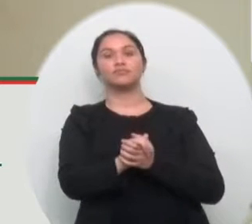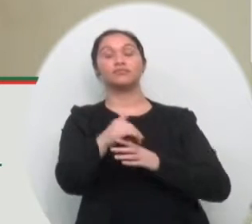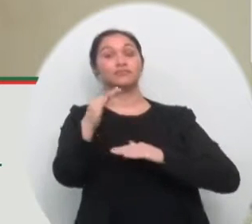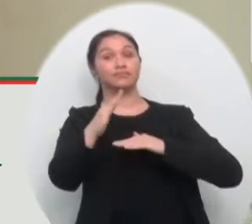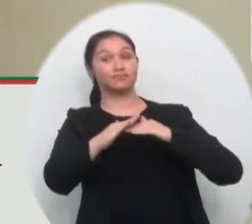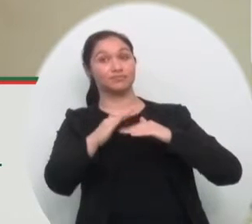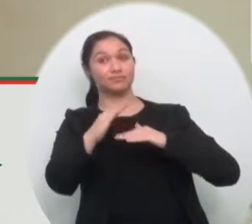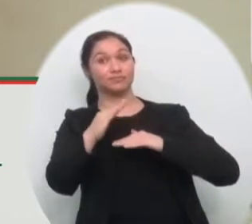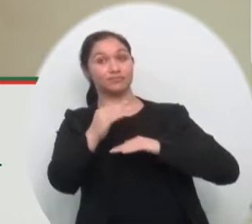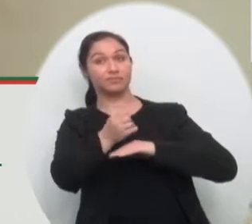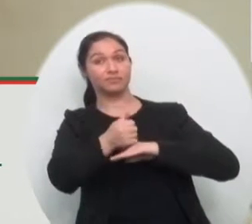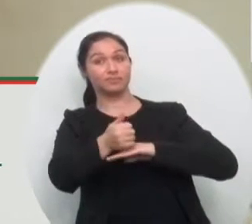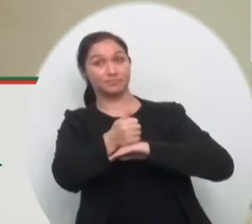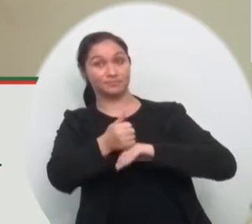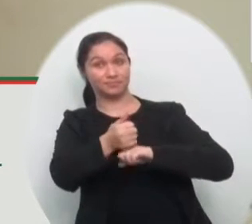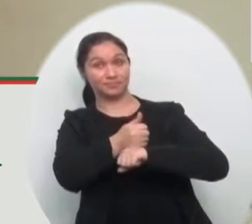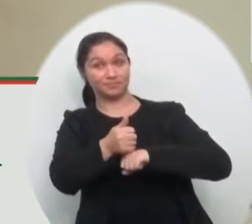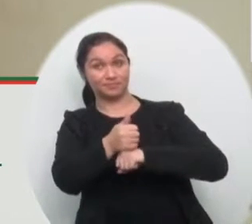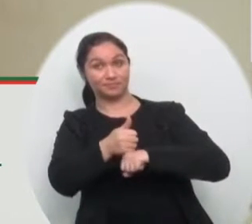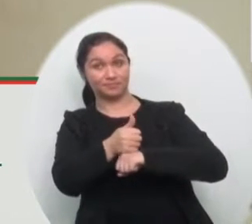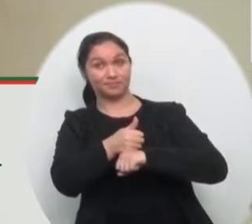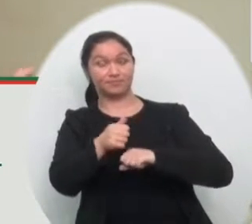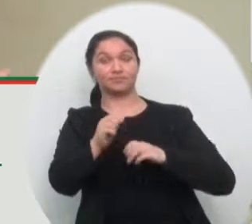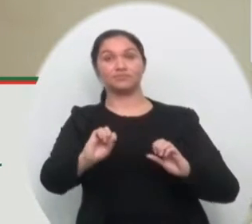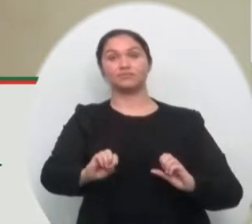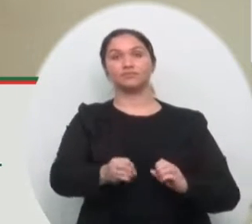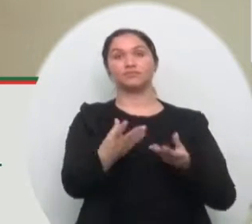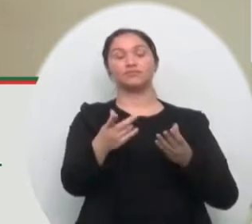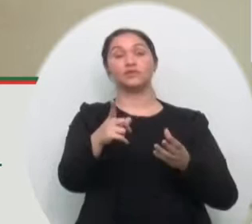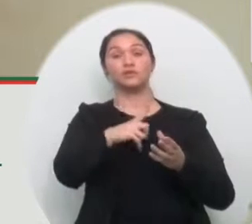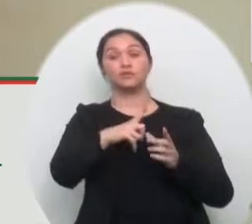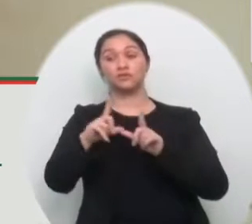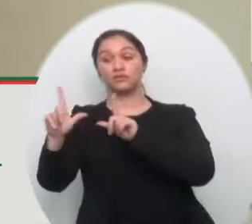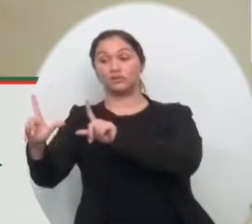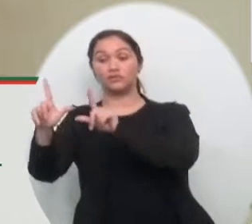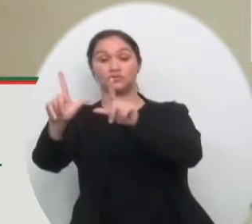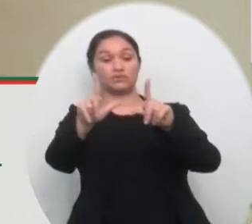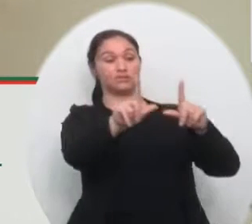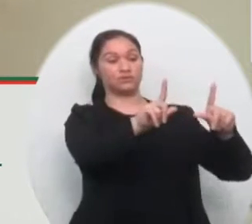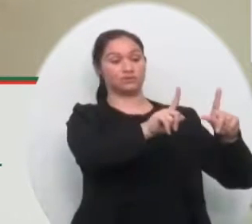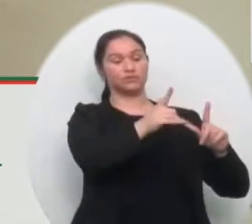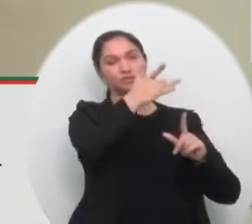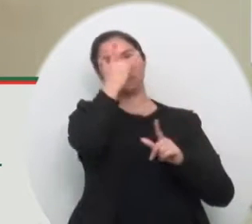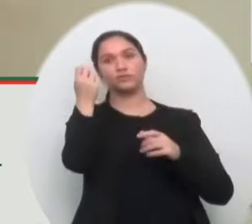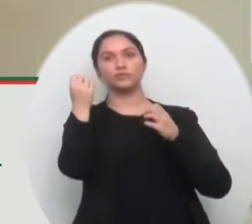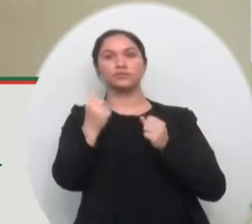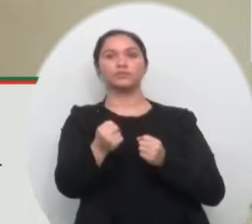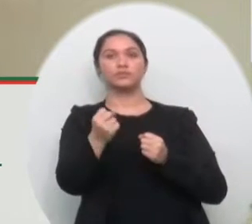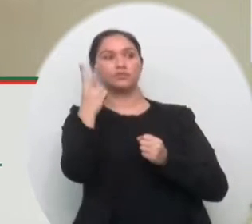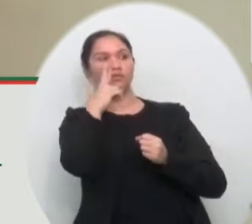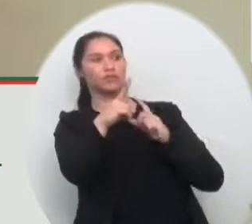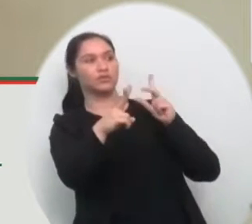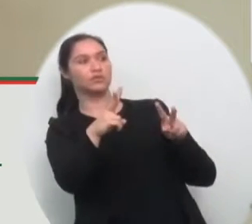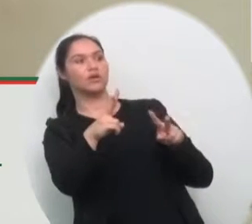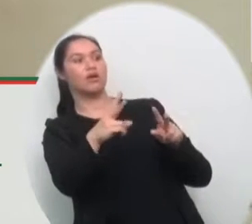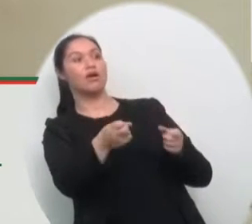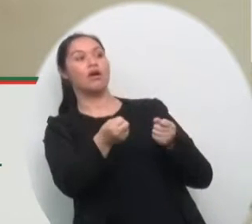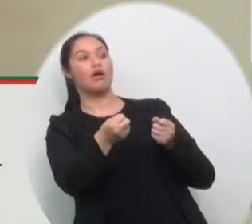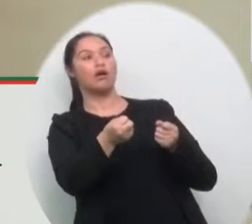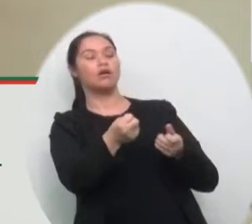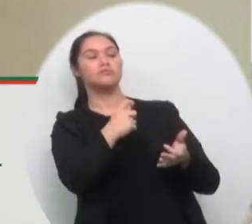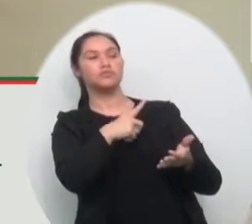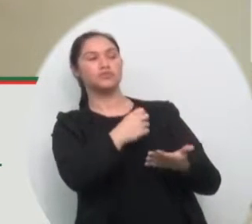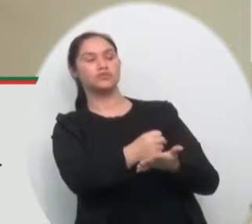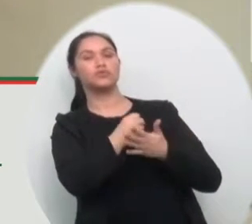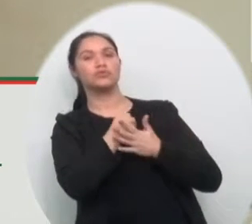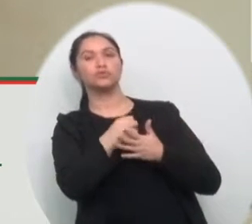elas podem ser encontradas nessas placas que vão estar nas praças e nos terminais, né? Então, a rede, ela é composta de